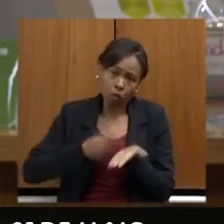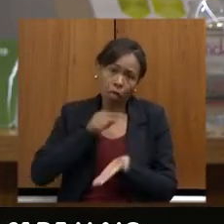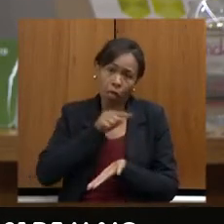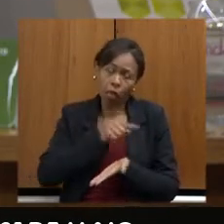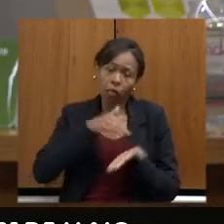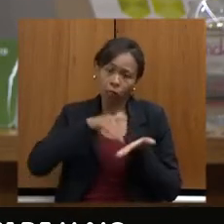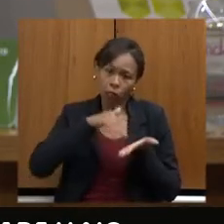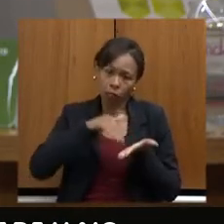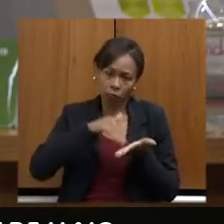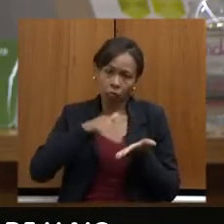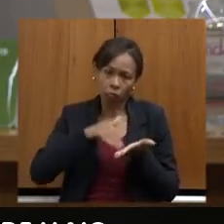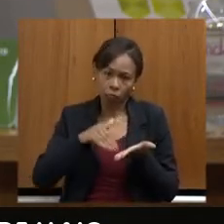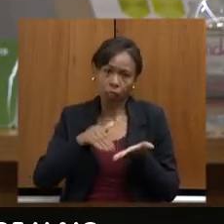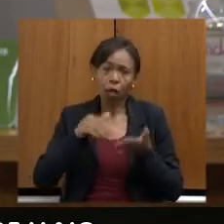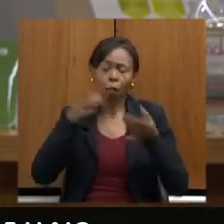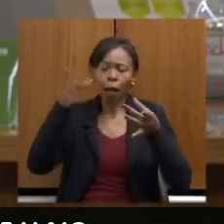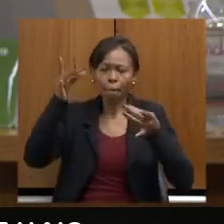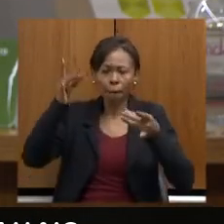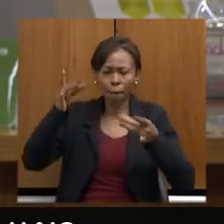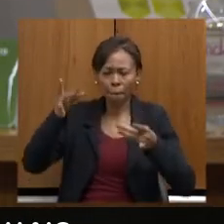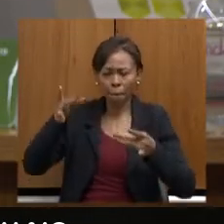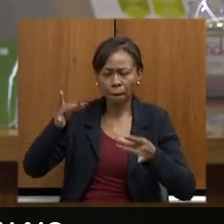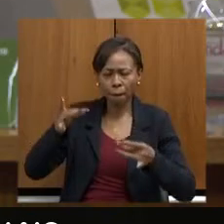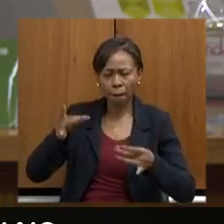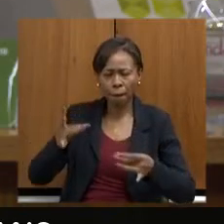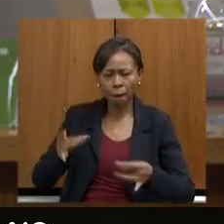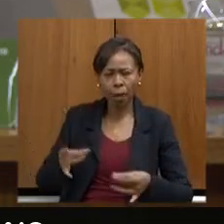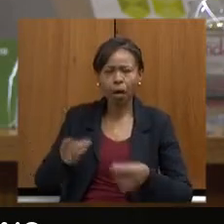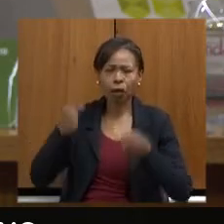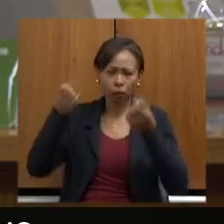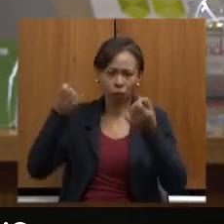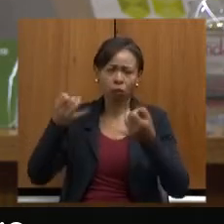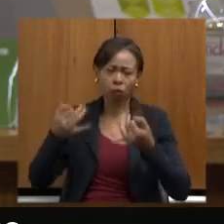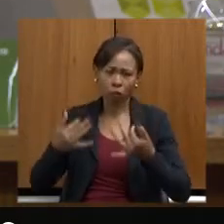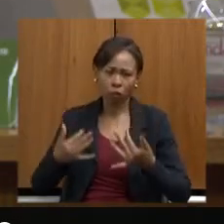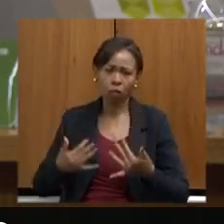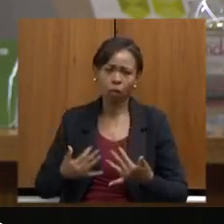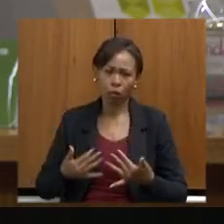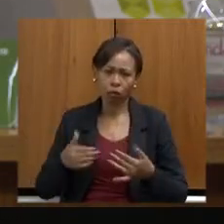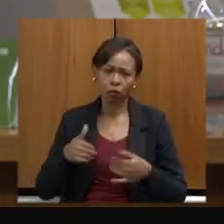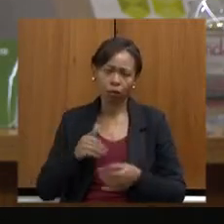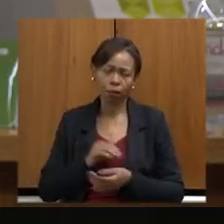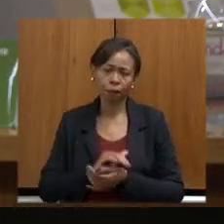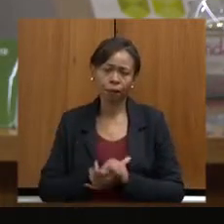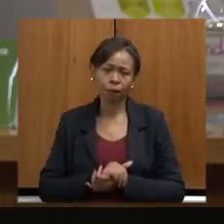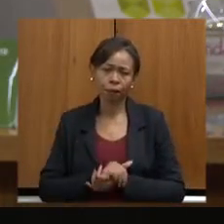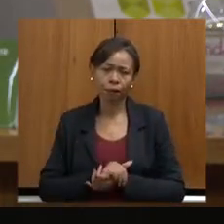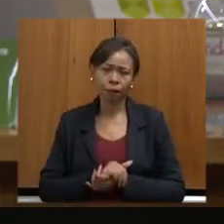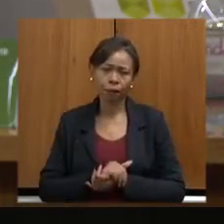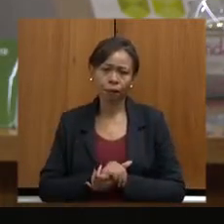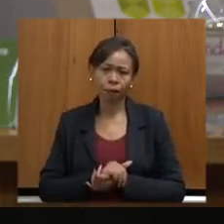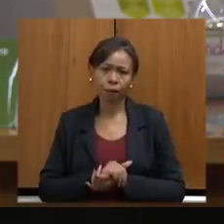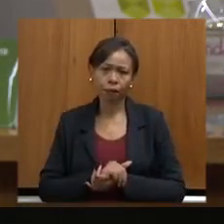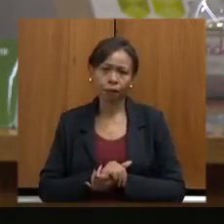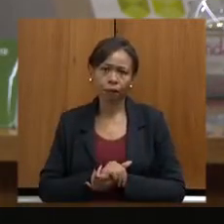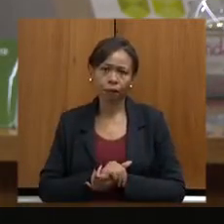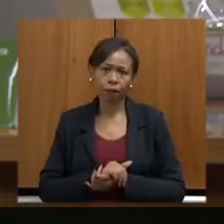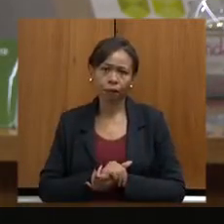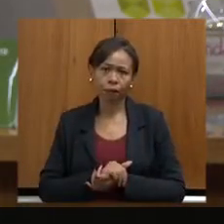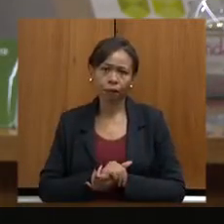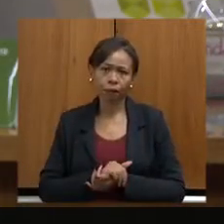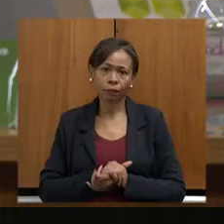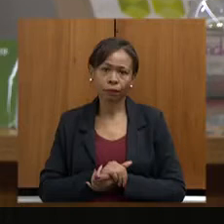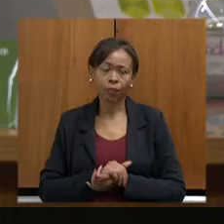secretaria para que a gente faça a detalhar e esclarecer esse ponto mas a gente só para ter certeza que a gente